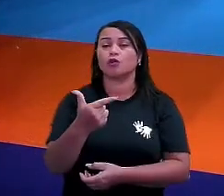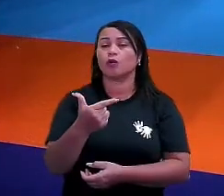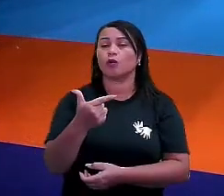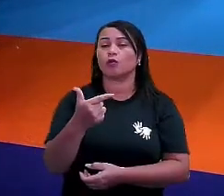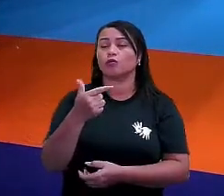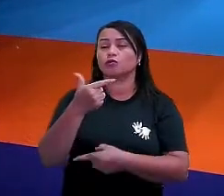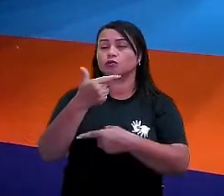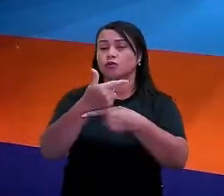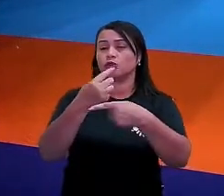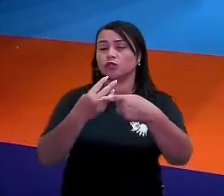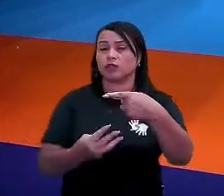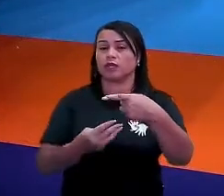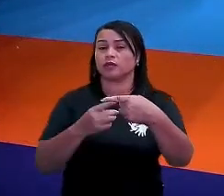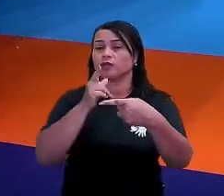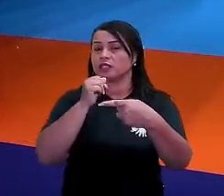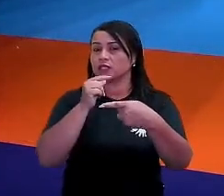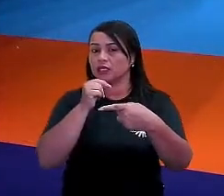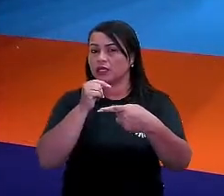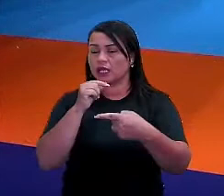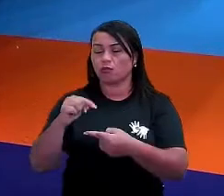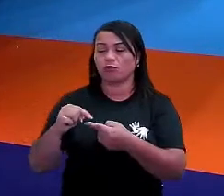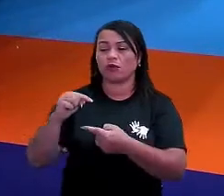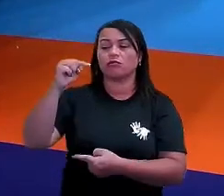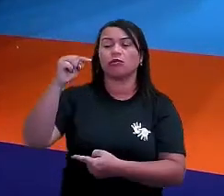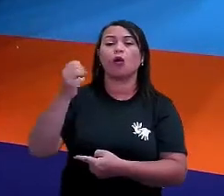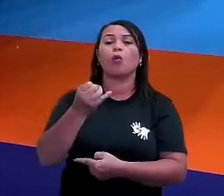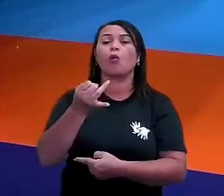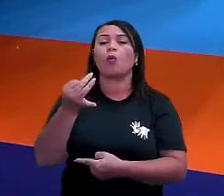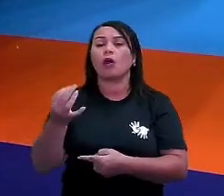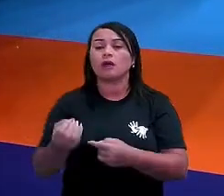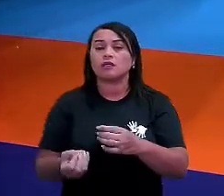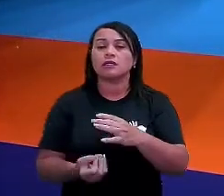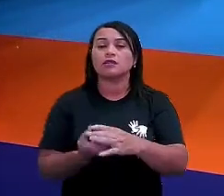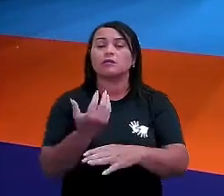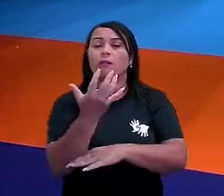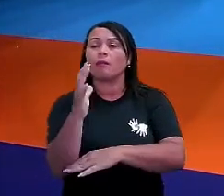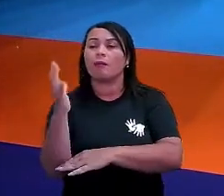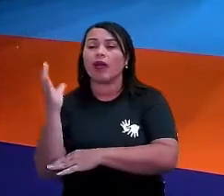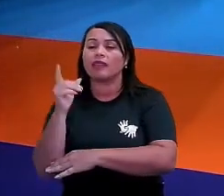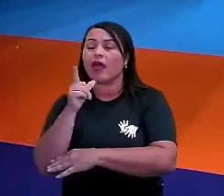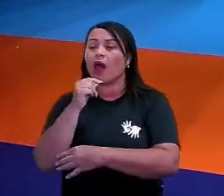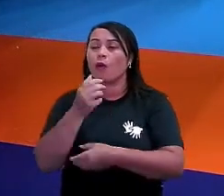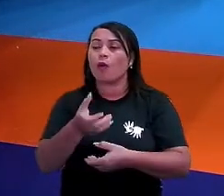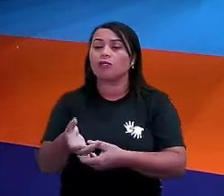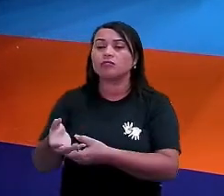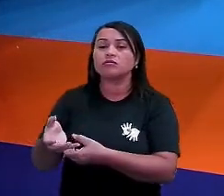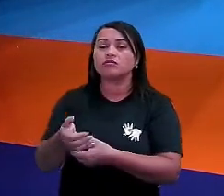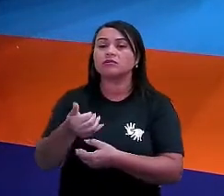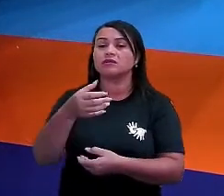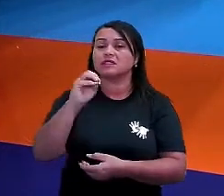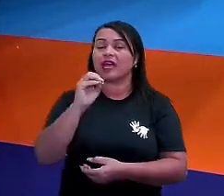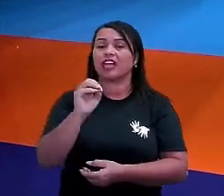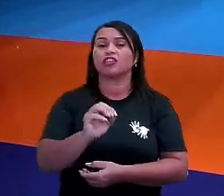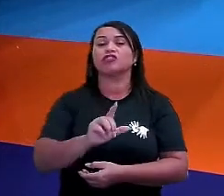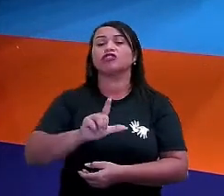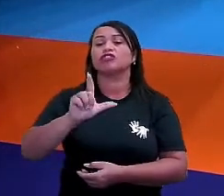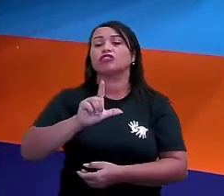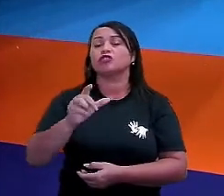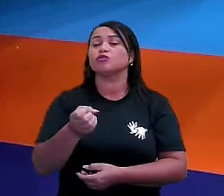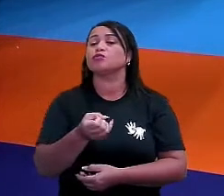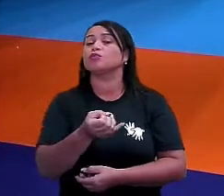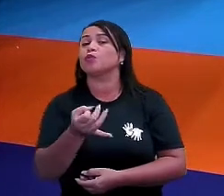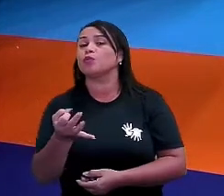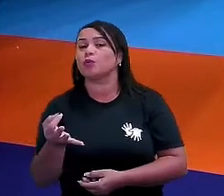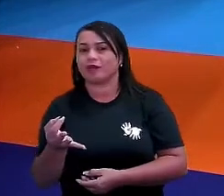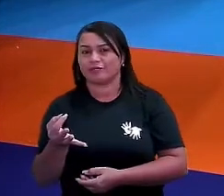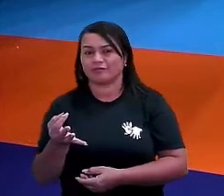Quantas plantas ele pode regar com 10 litros? Então, ele tem 10 litros e ele quer saber a quantidade de